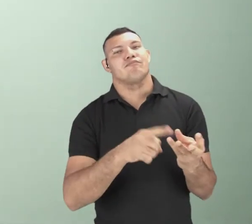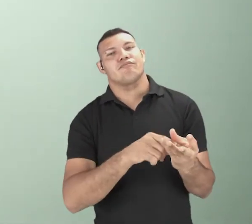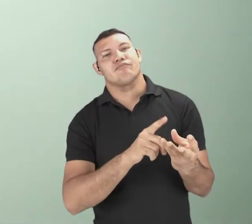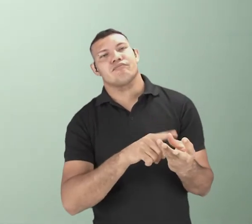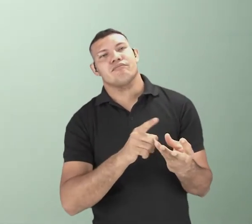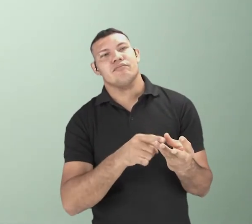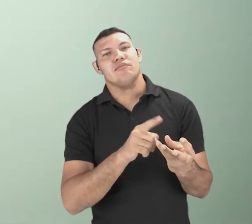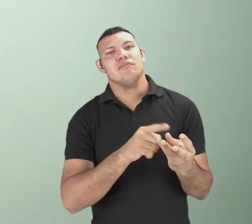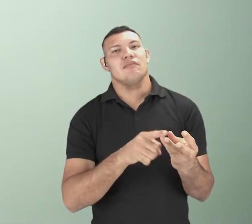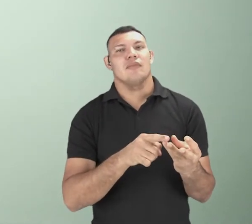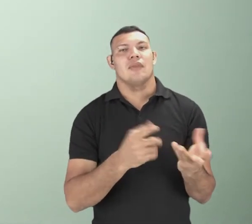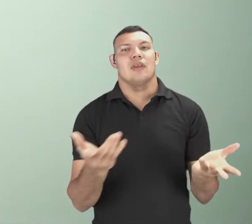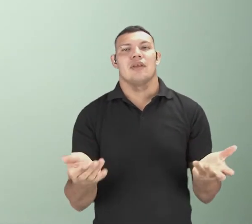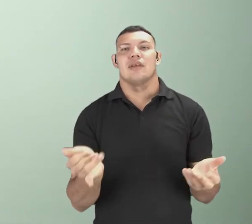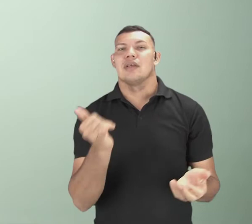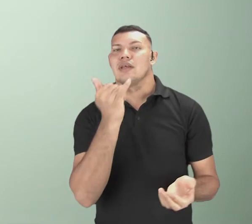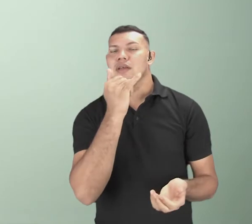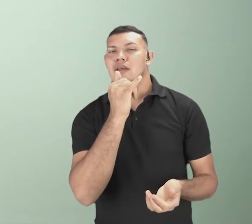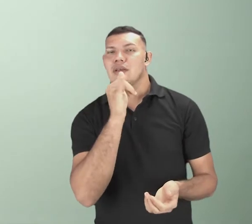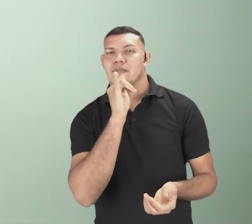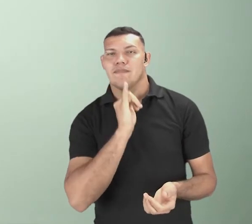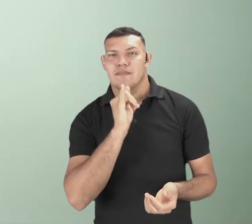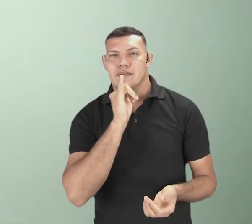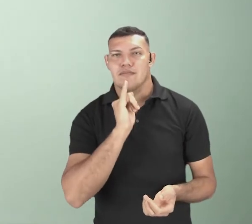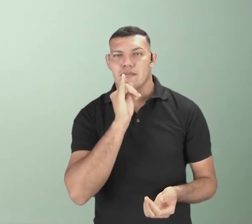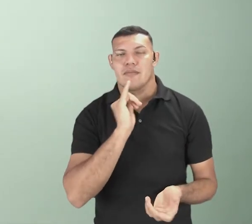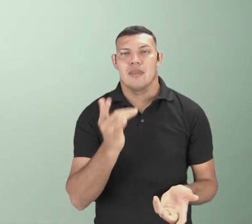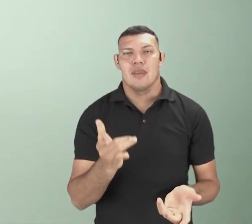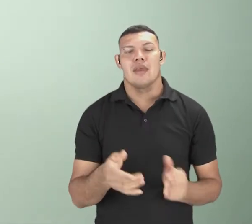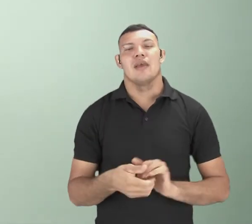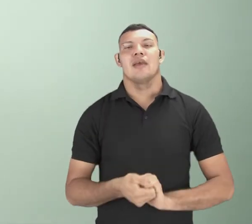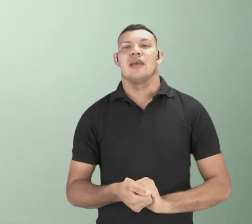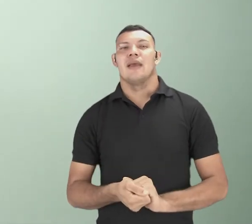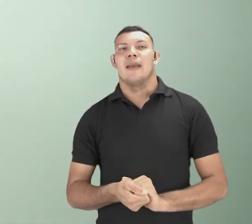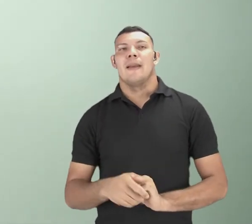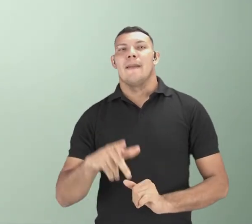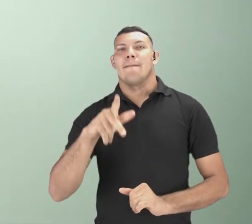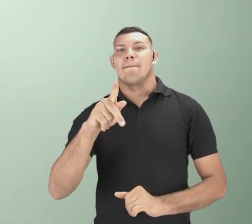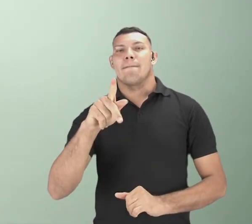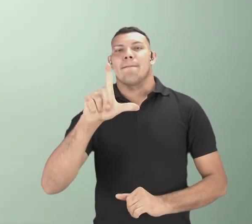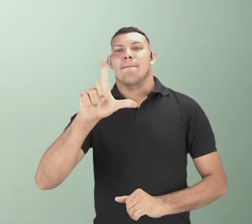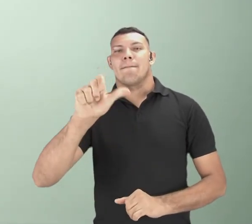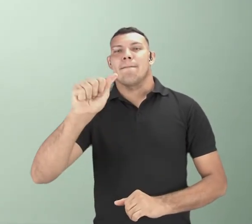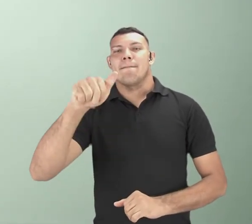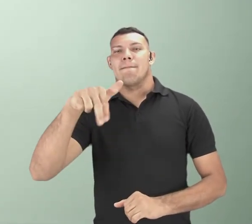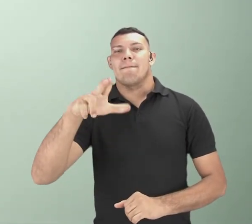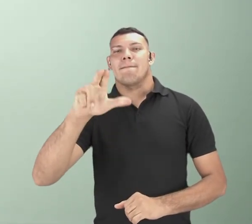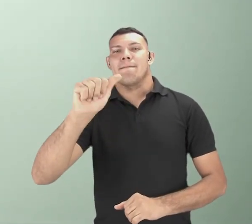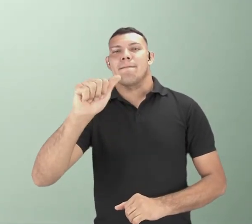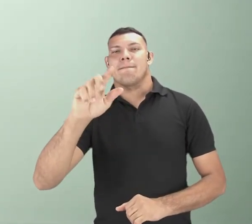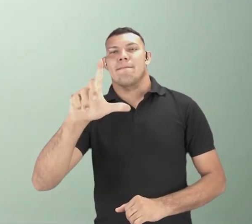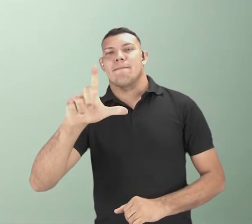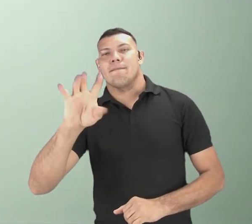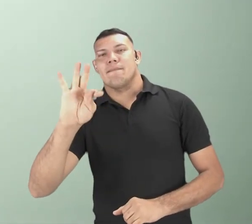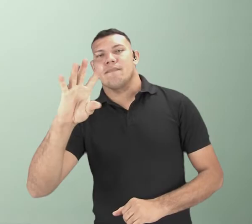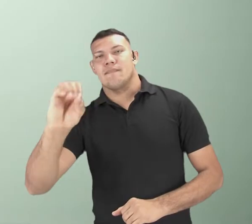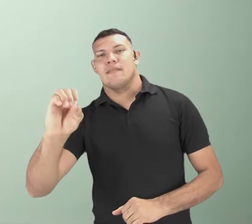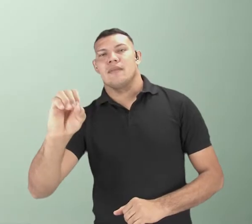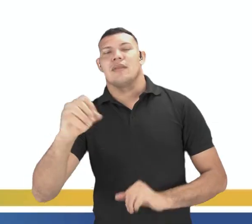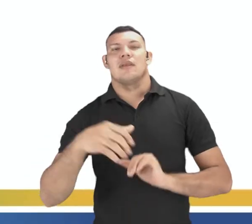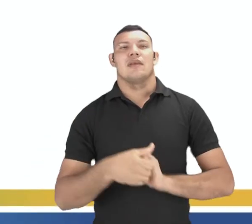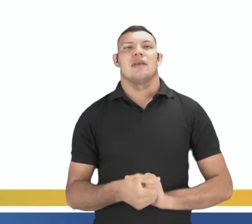Na palavra planalto, por exemplo, só para justificar esse exemplo, nós temos a perca de que elemento?